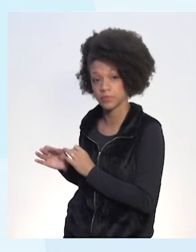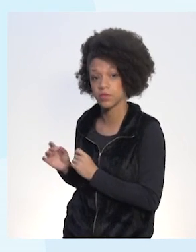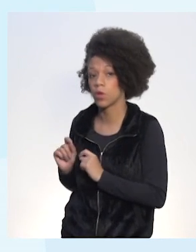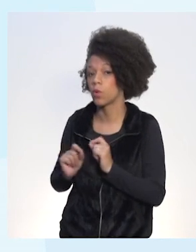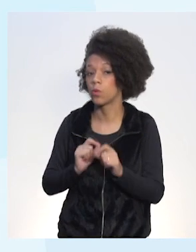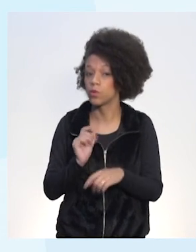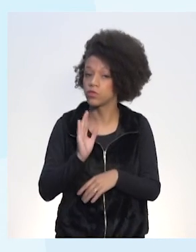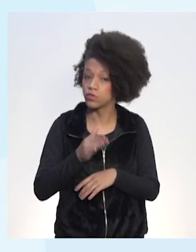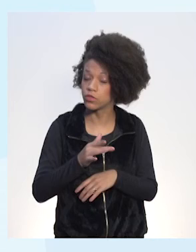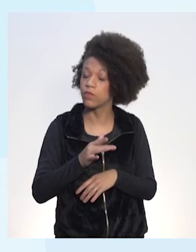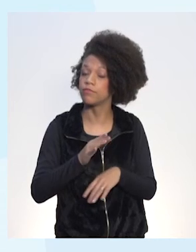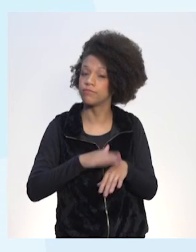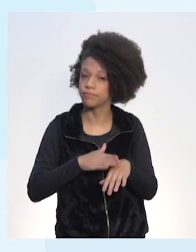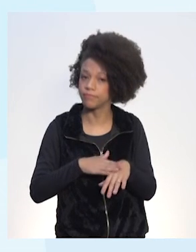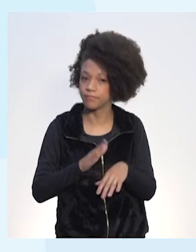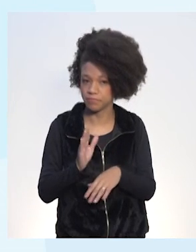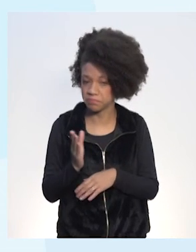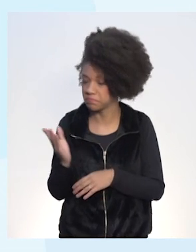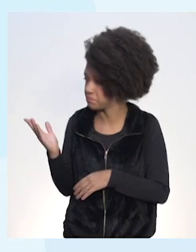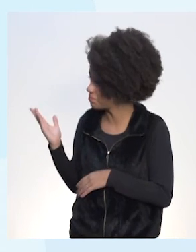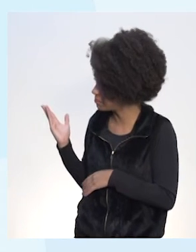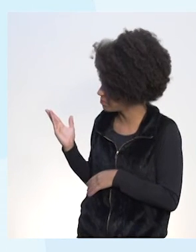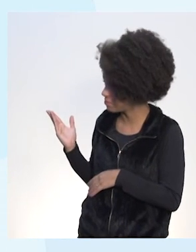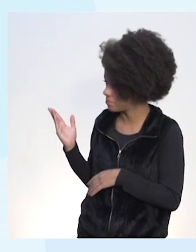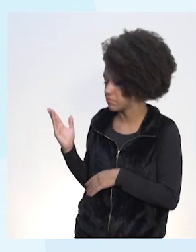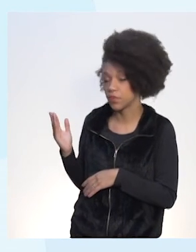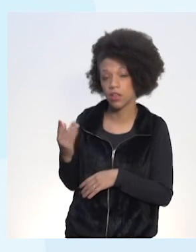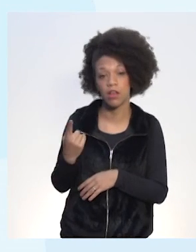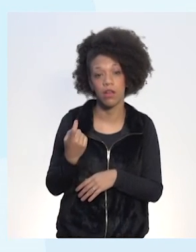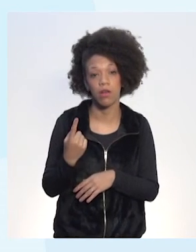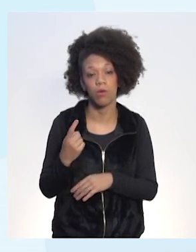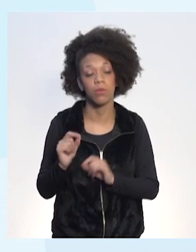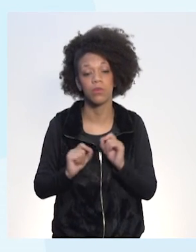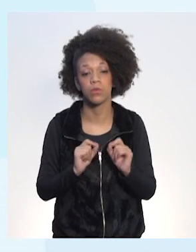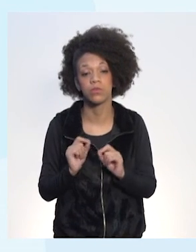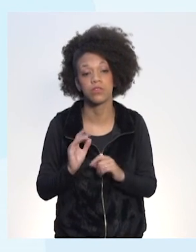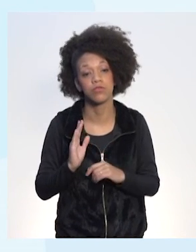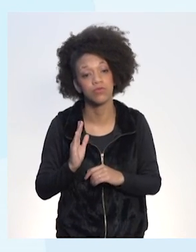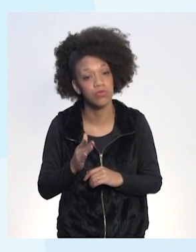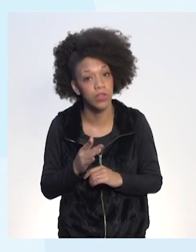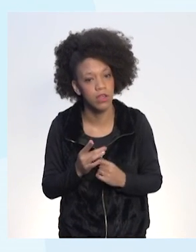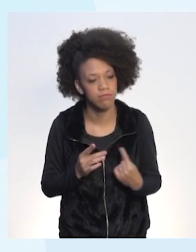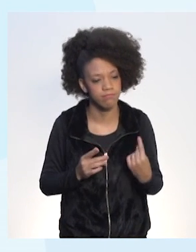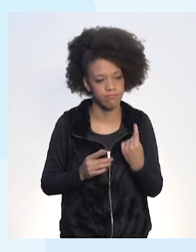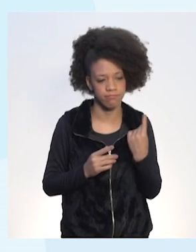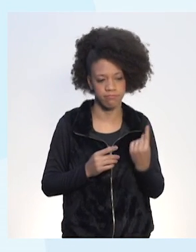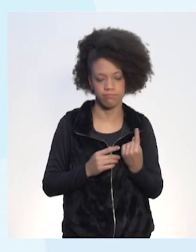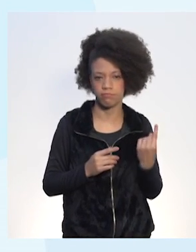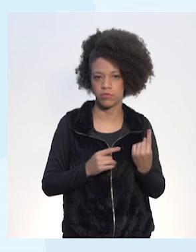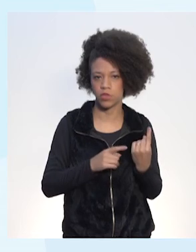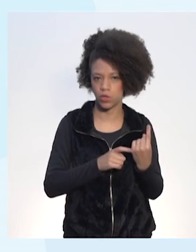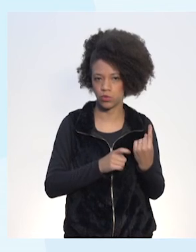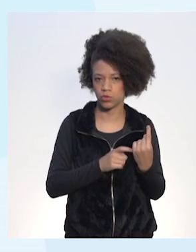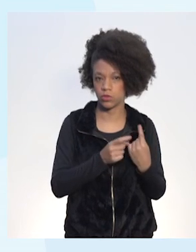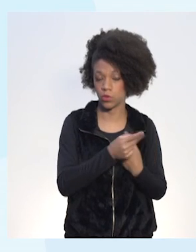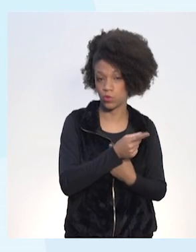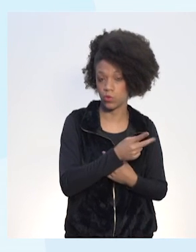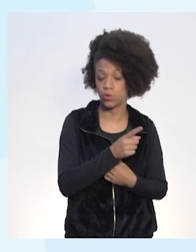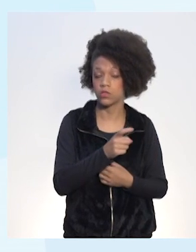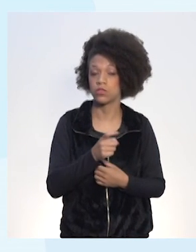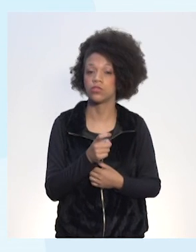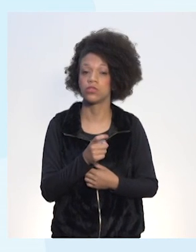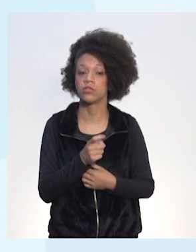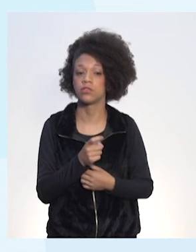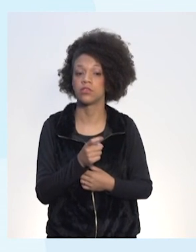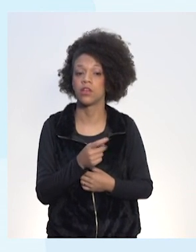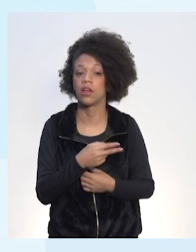feito. Ó, a única coisa é que aqui eu já isolei o x, né? O 12x. Então,